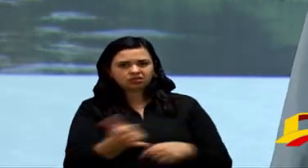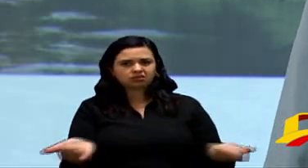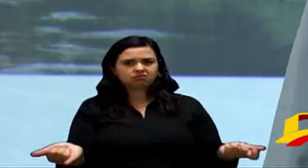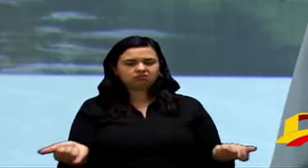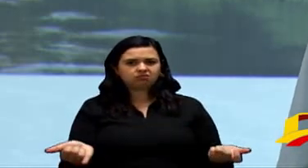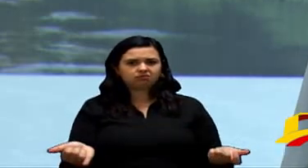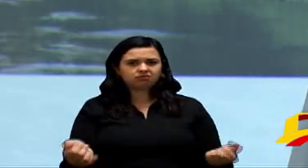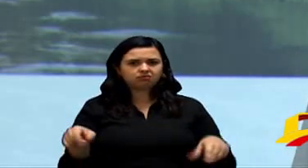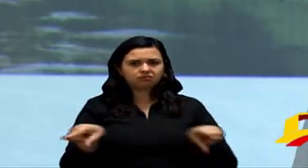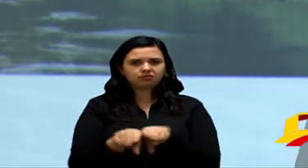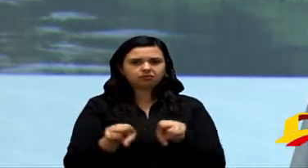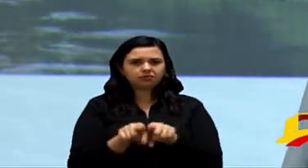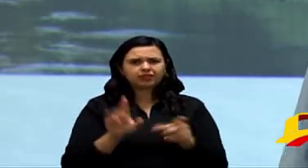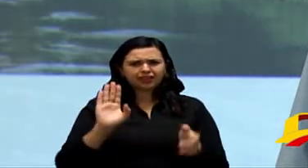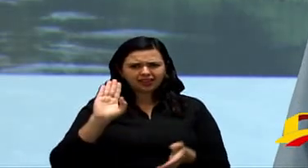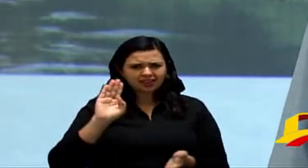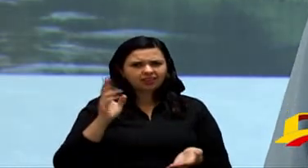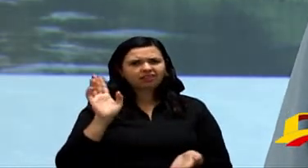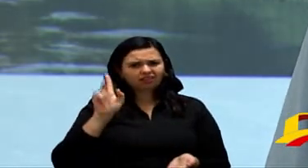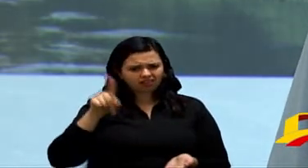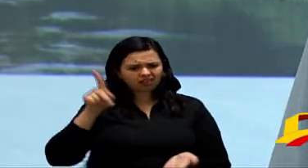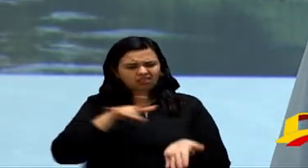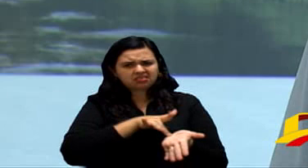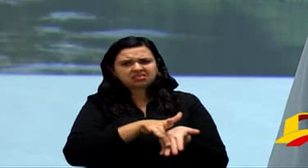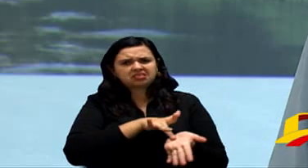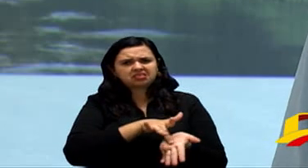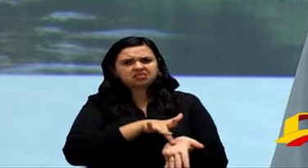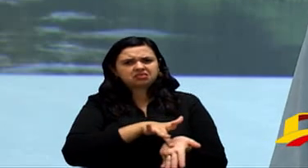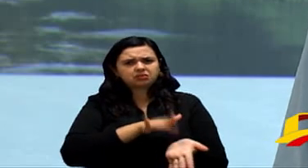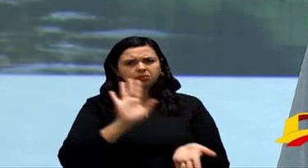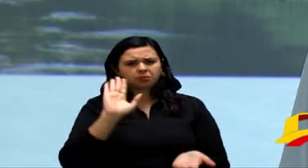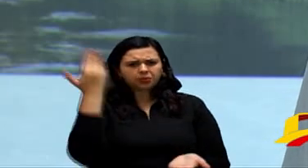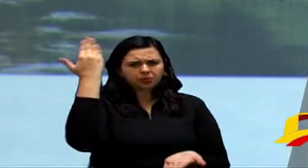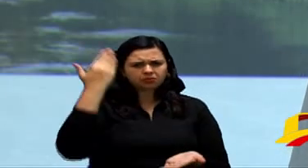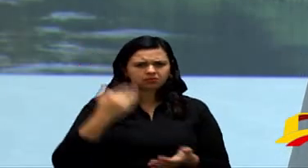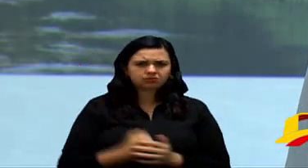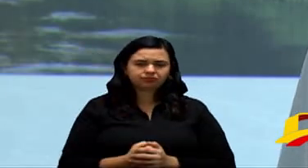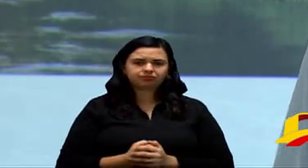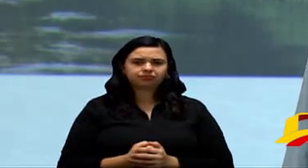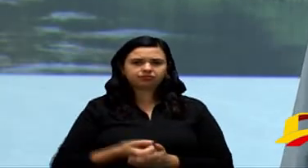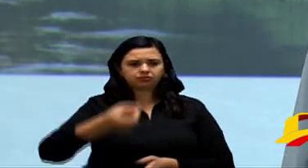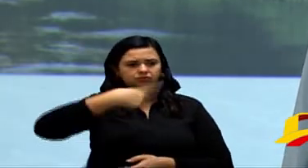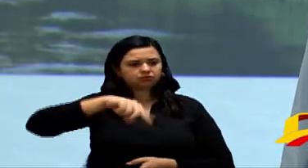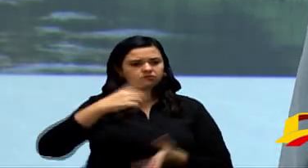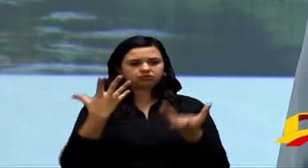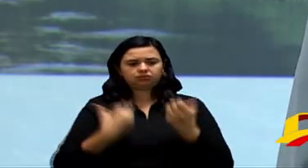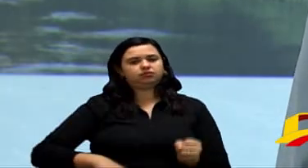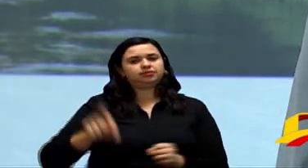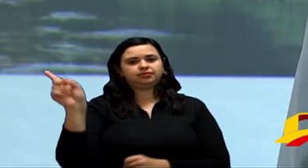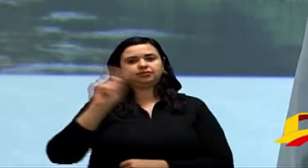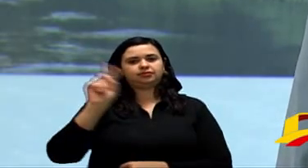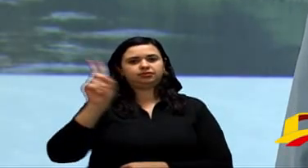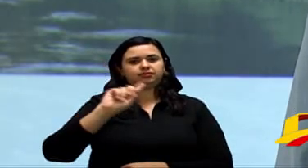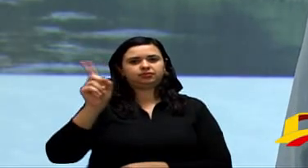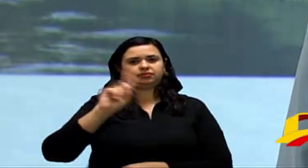Isso é hipocrisia e nós não aceitamos isso